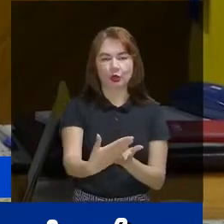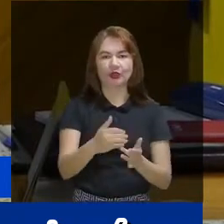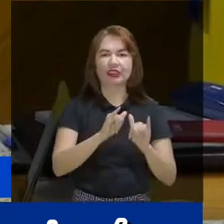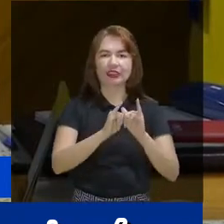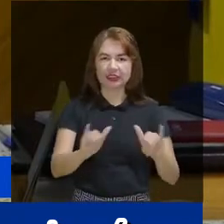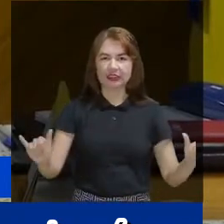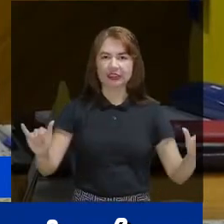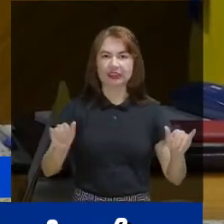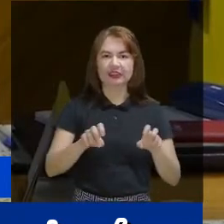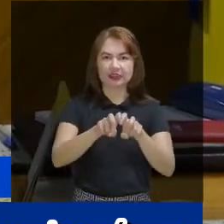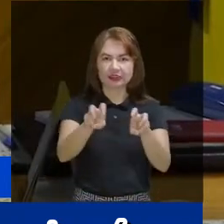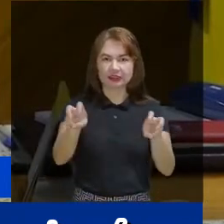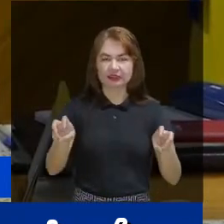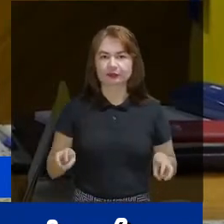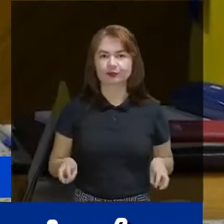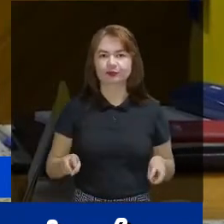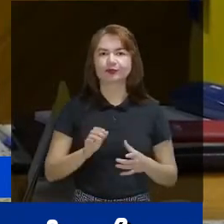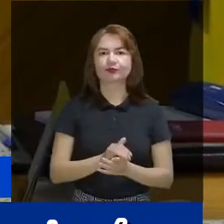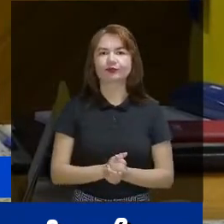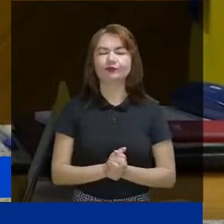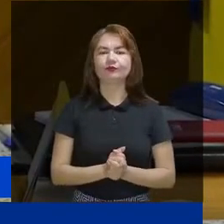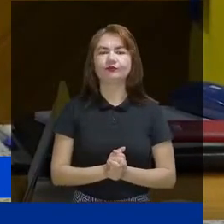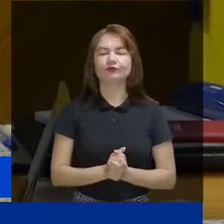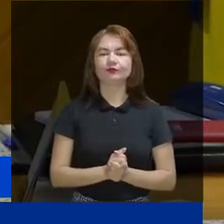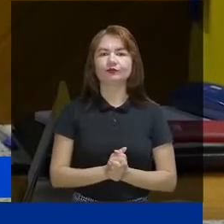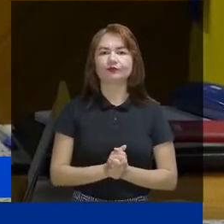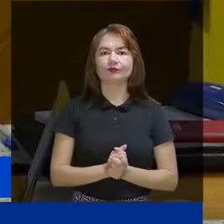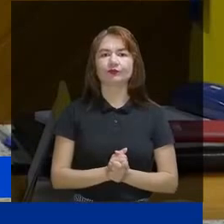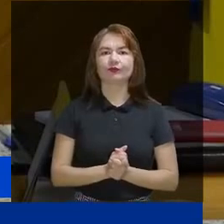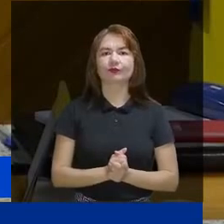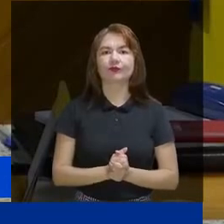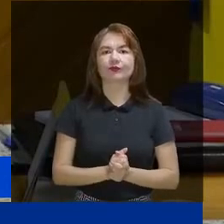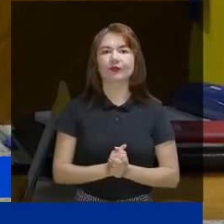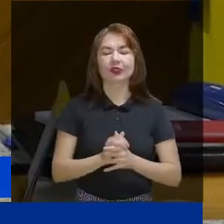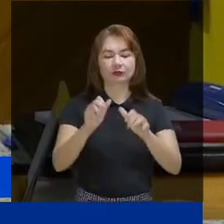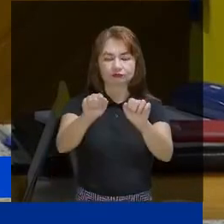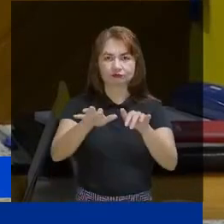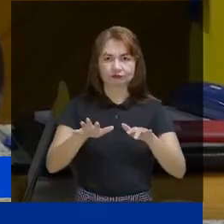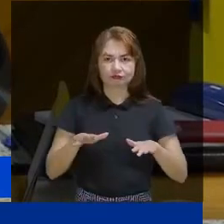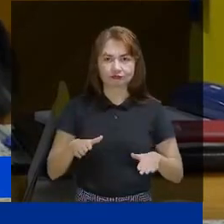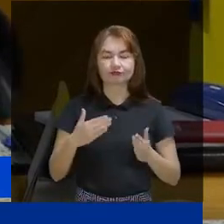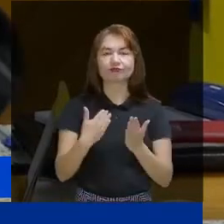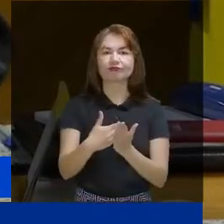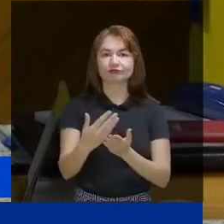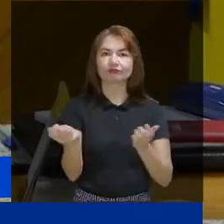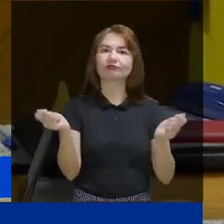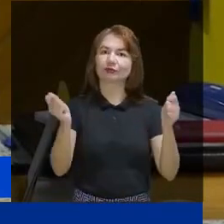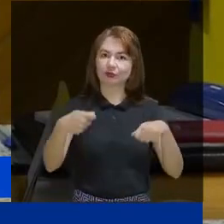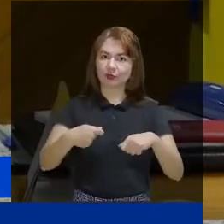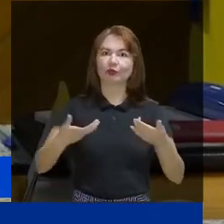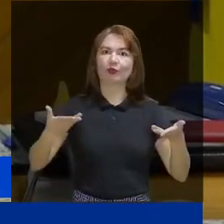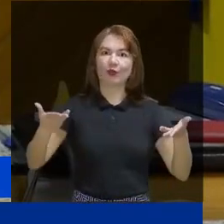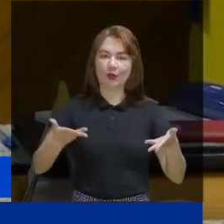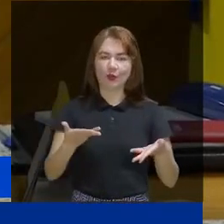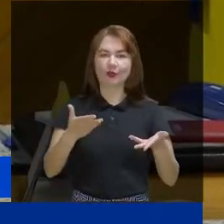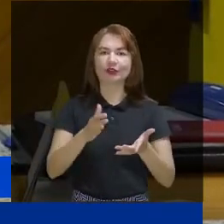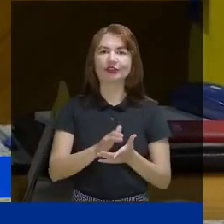anunciando que temos quórum e, havendo quórum, eu declaro aberta a sessão ordinária de